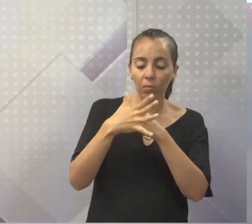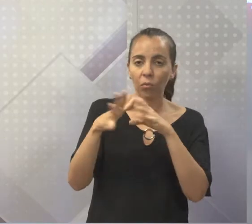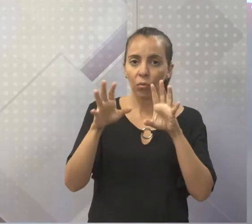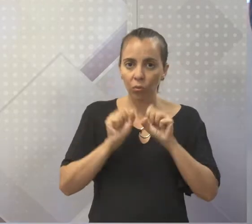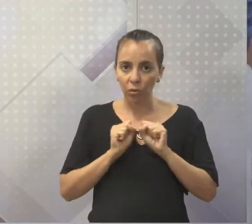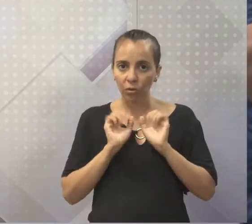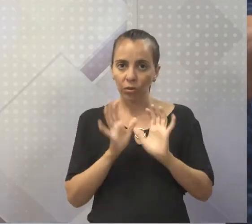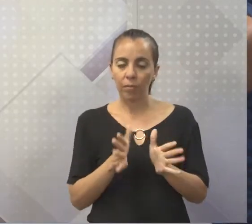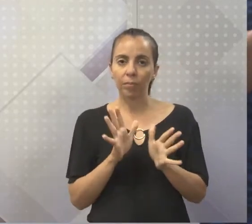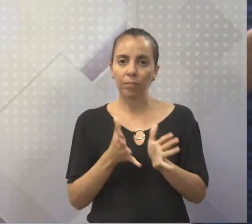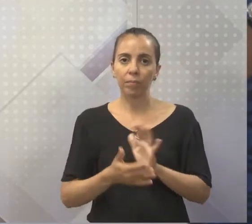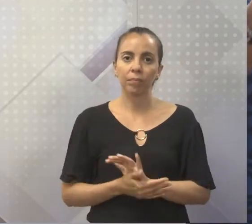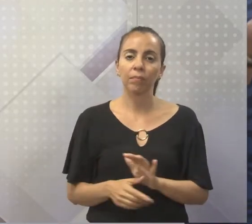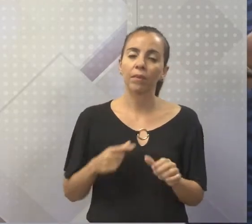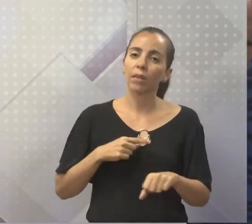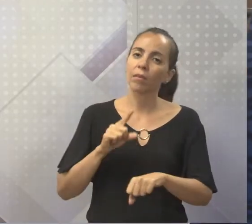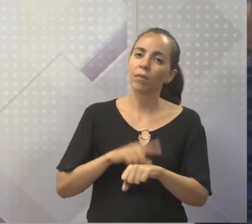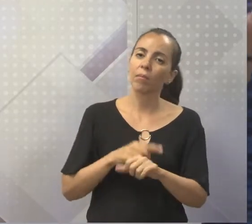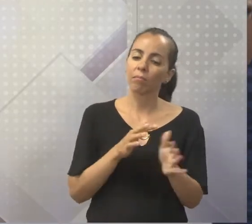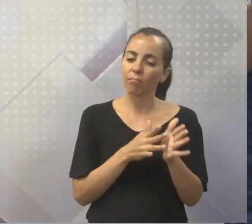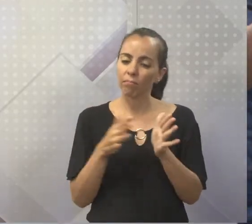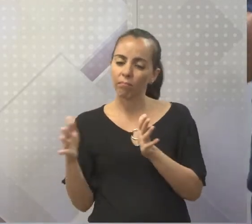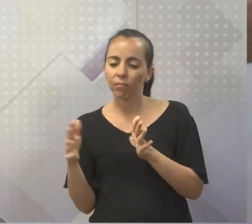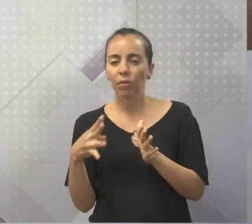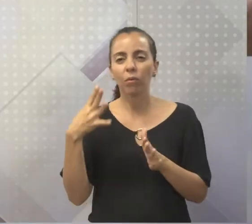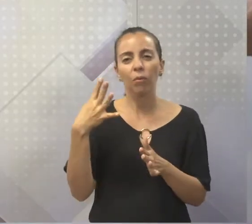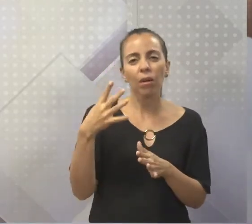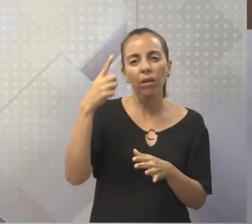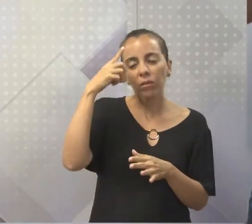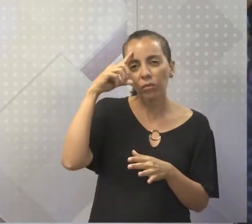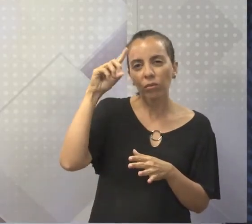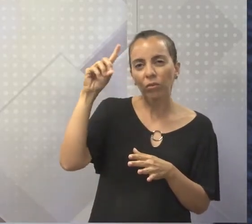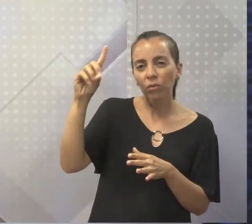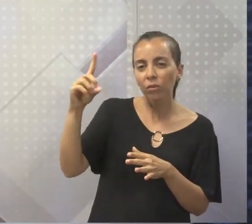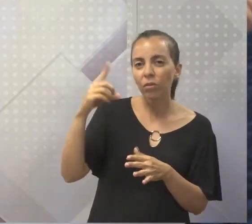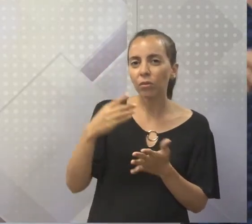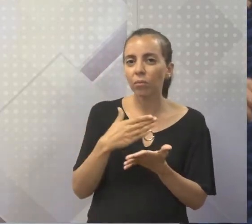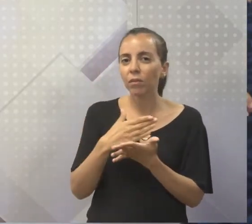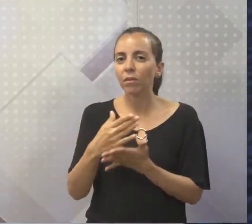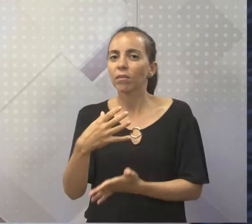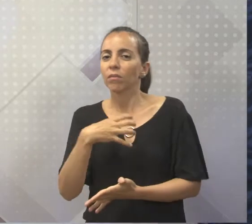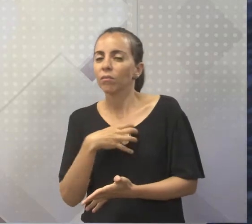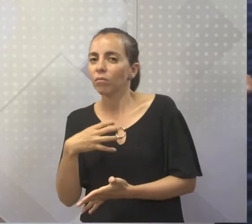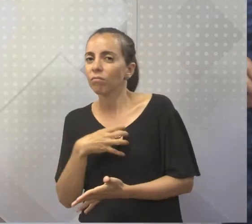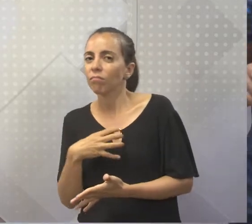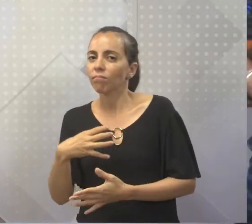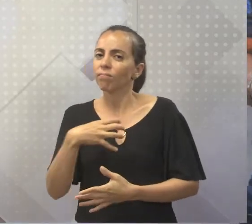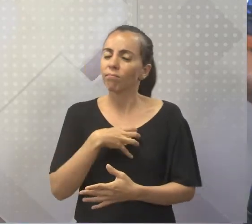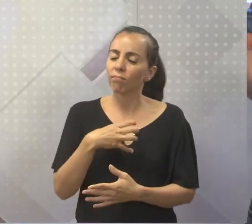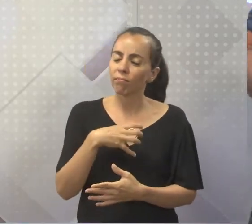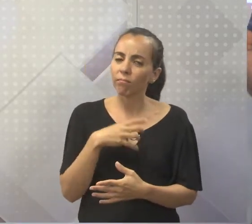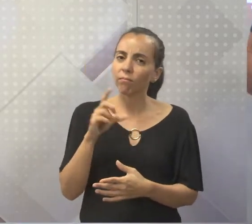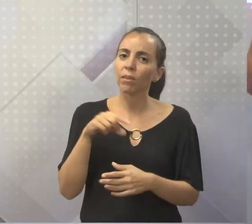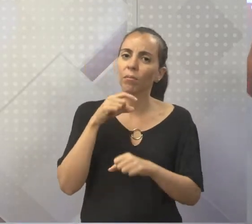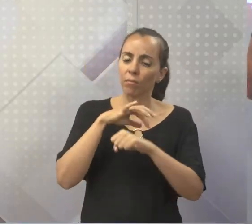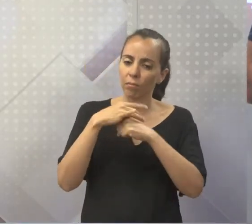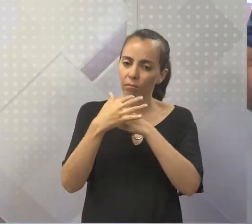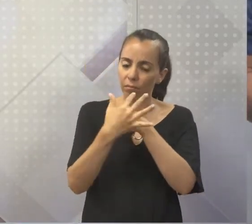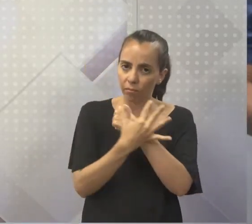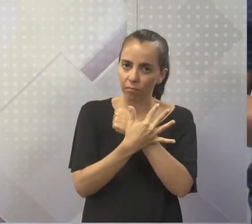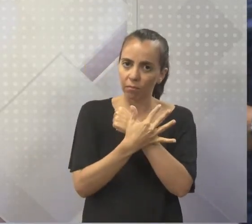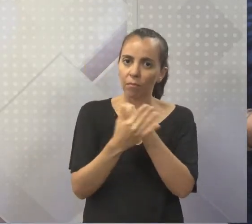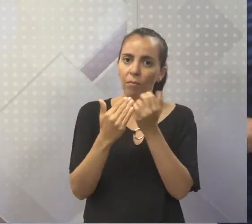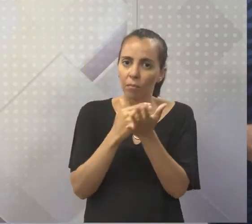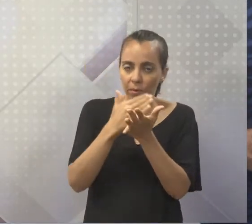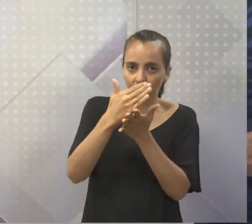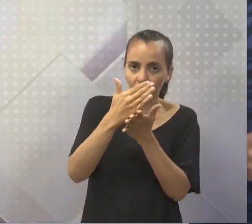há um tempo de quatro dias janela imunológica aparecer o vírus depois é uma parte